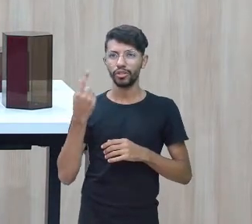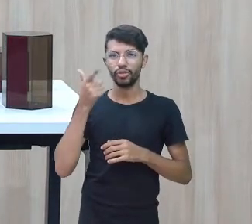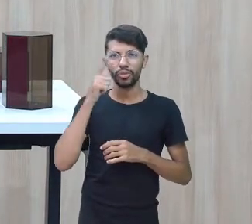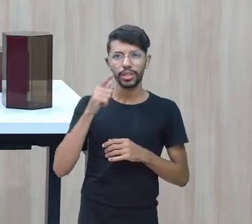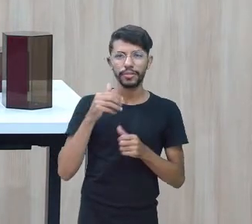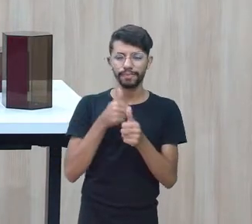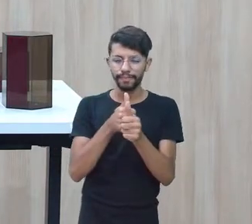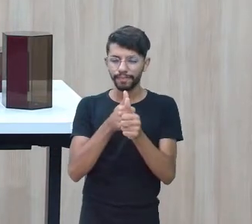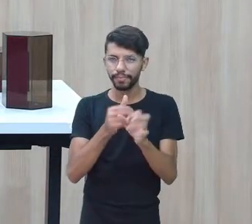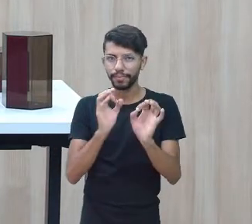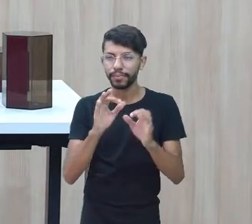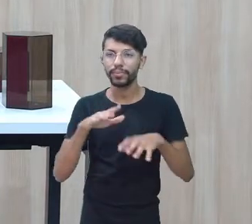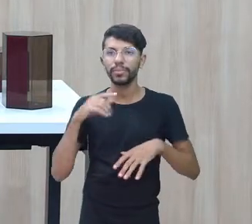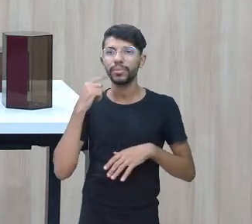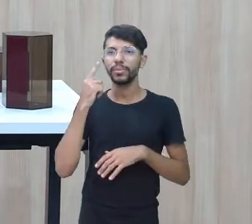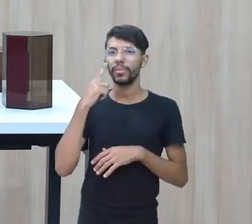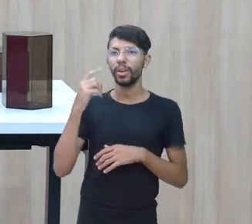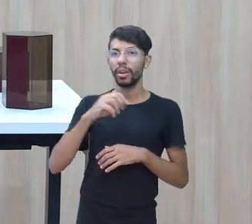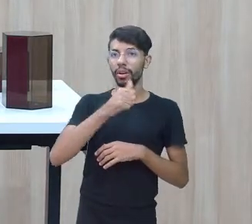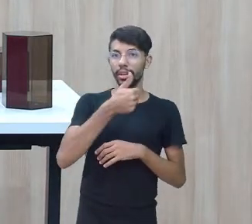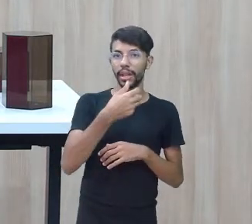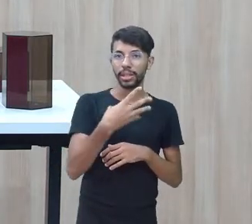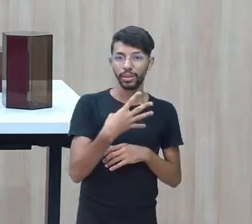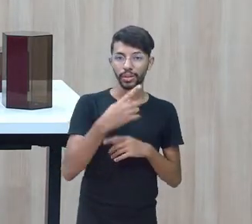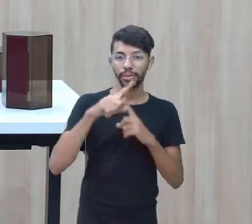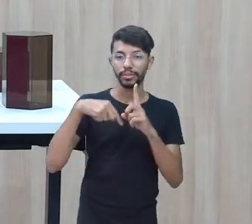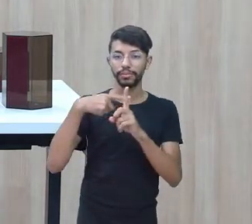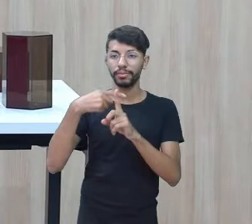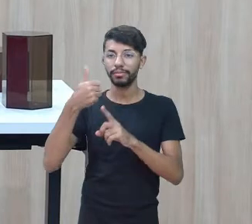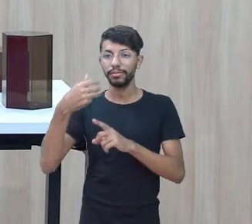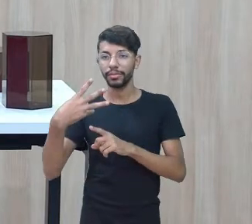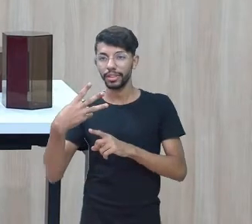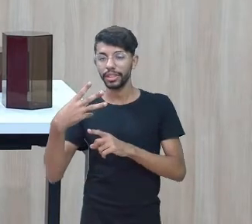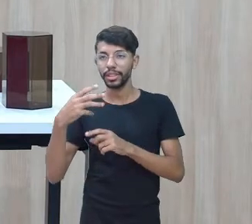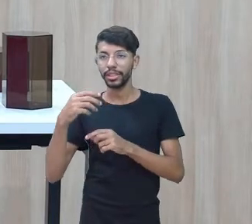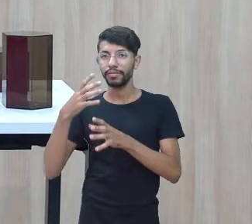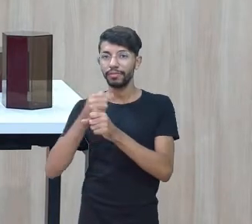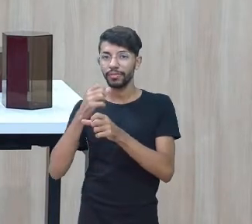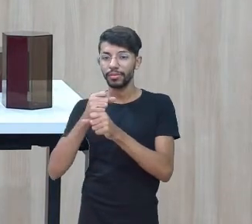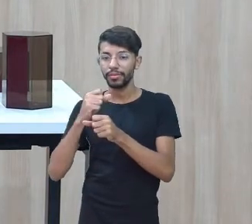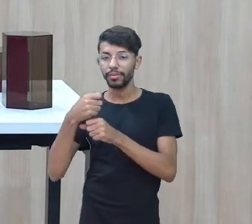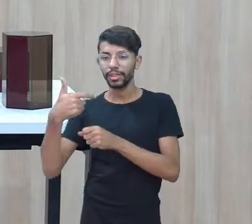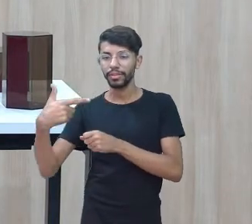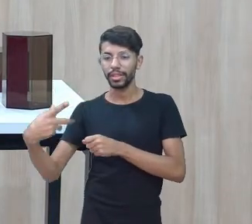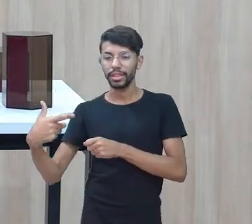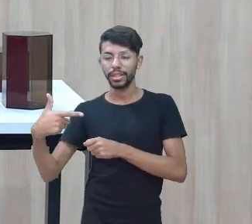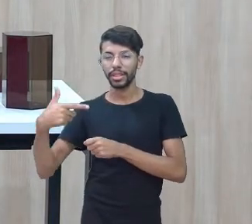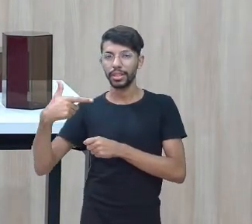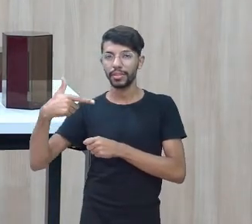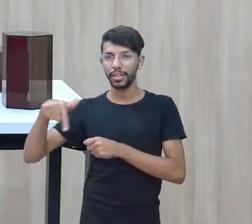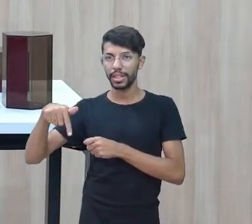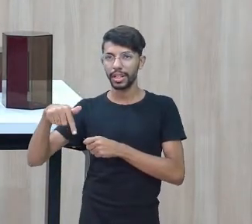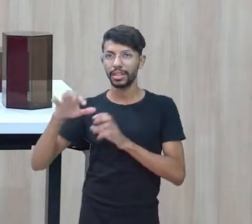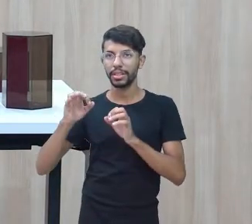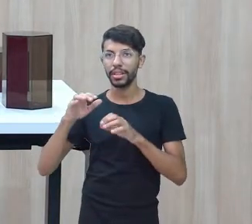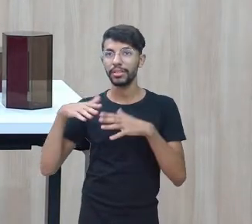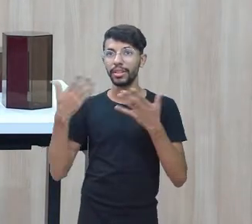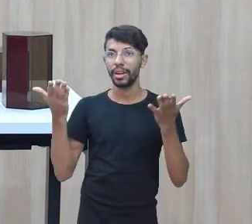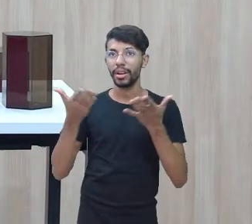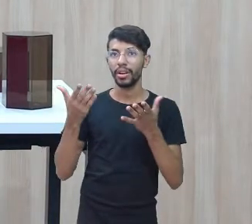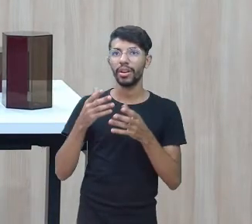né? 14 mais 13 dá 27. Agora eu vou observar a outra linhazinha. Aqui a gente